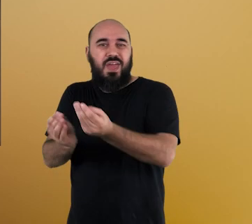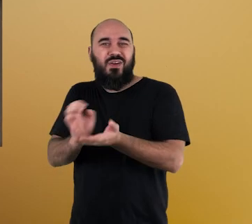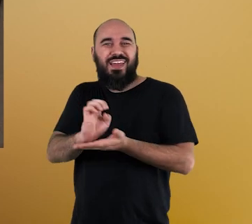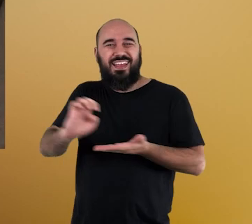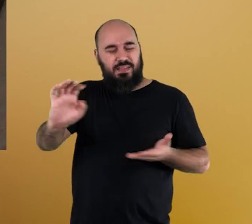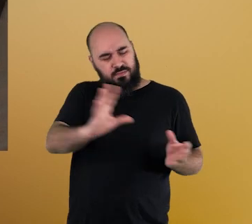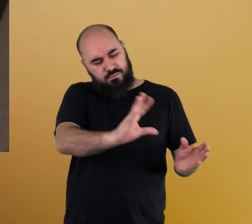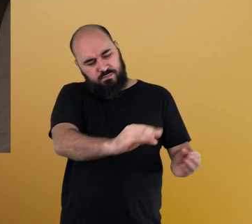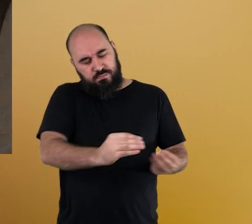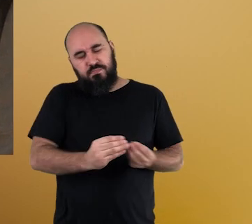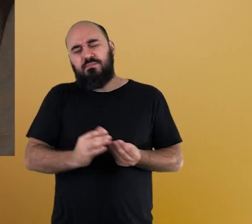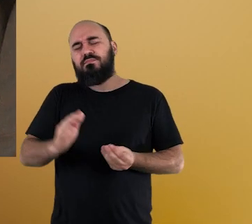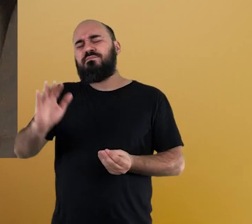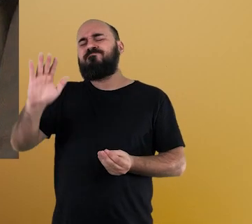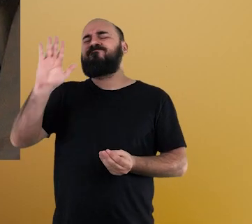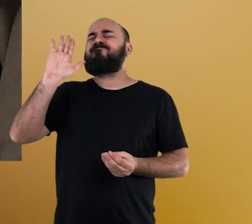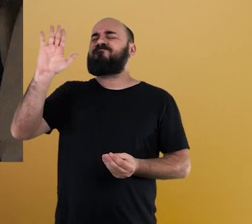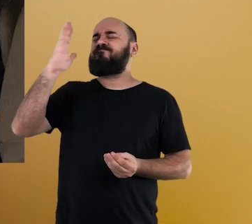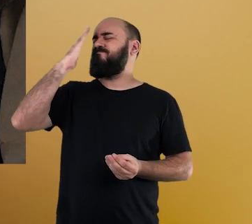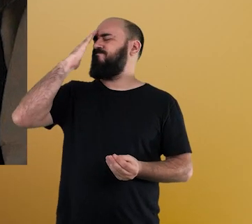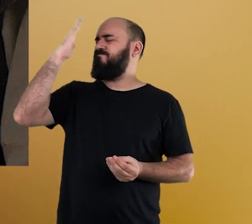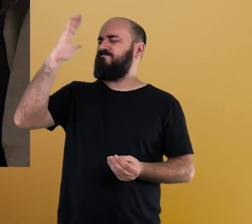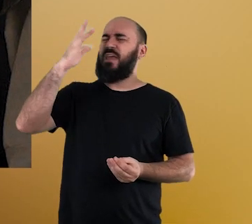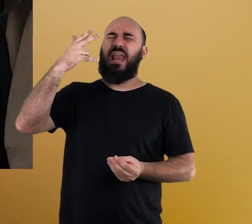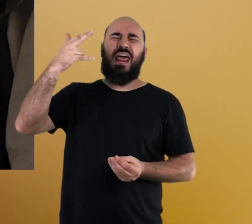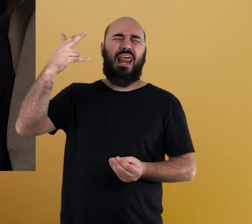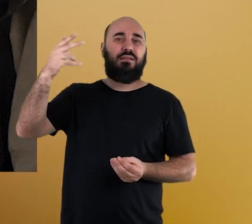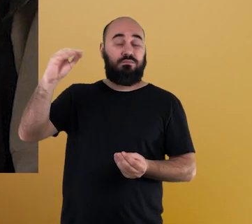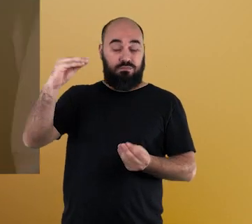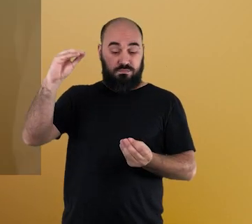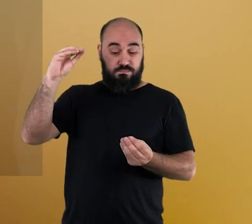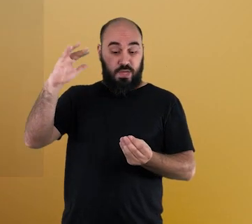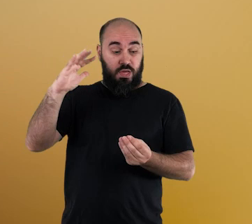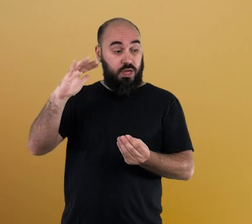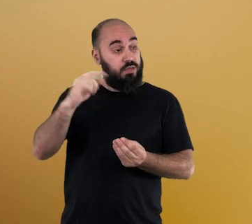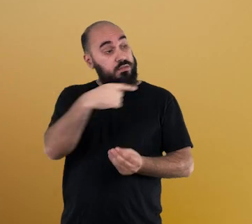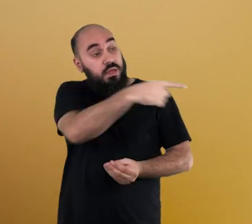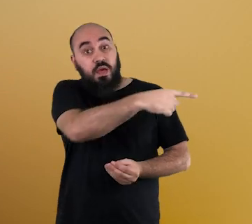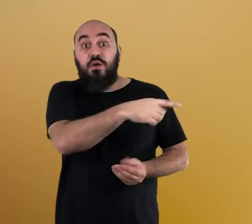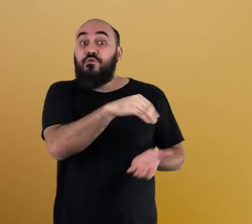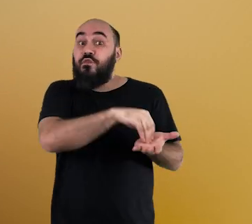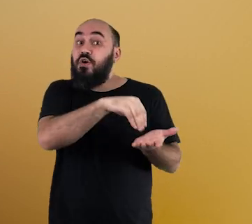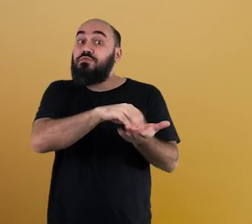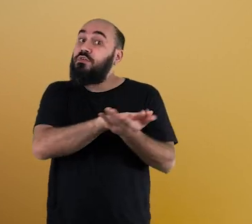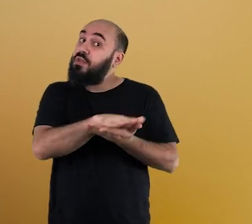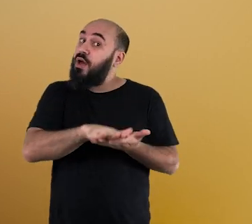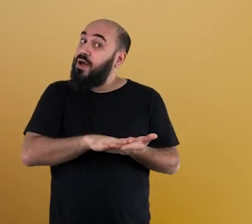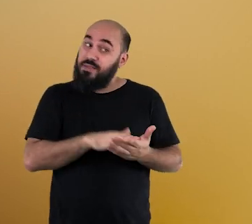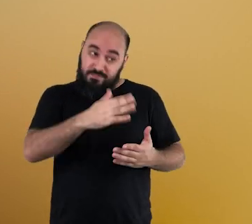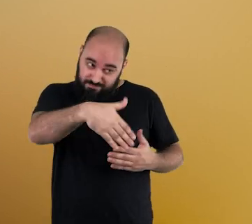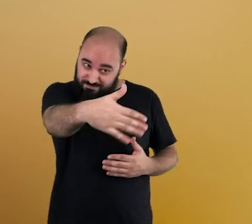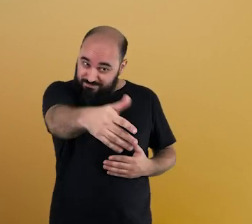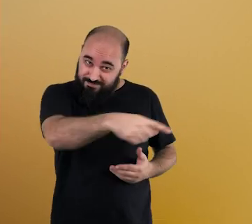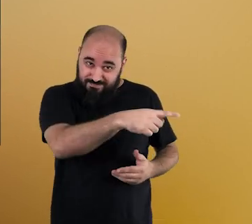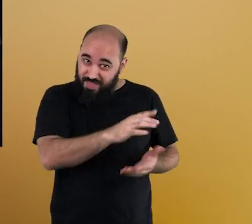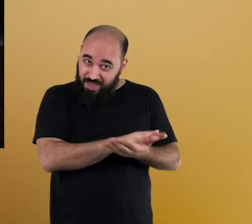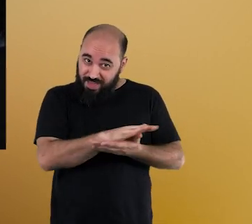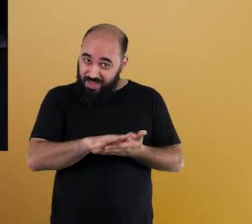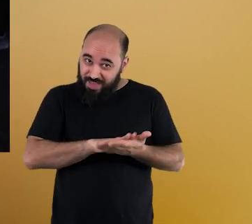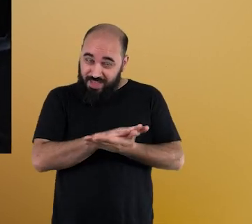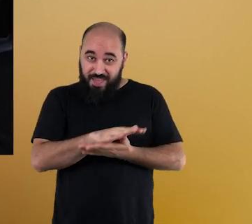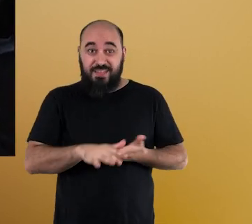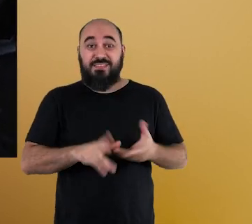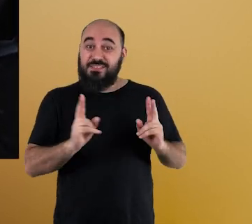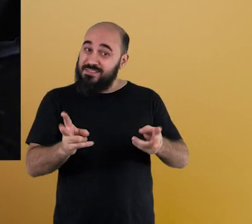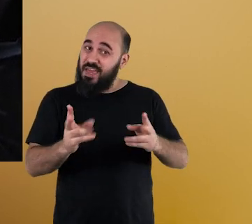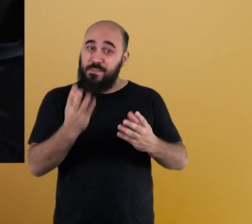fato, todos os dias daquele período de crise, não faltou mais alimento para aquela senhora, para o